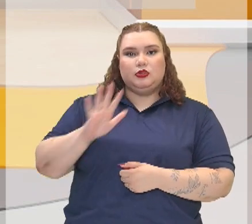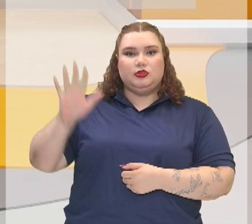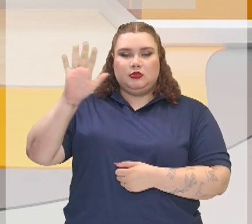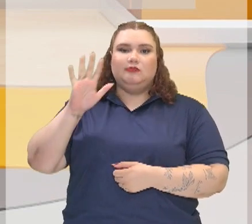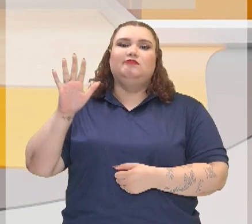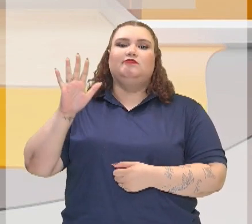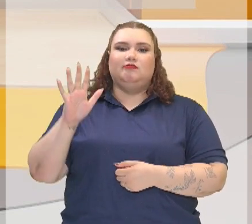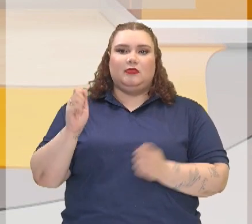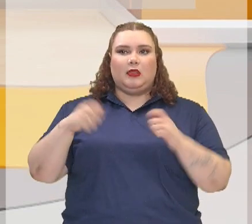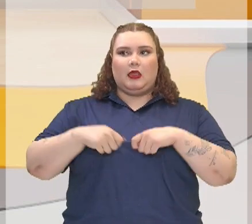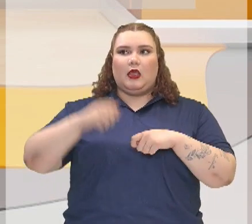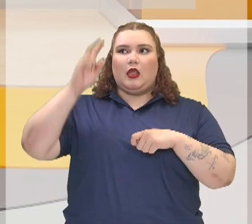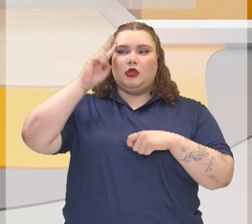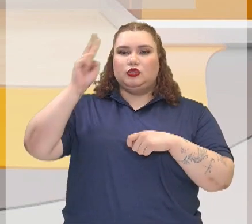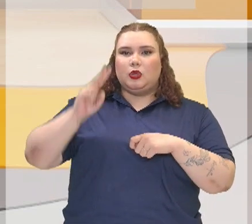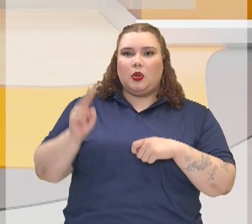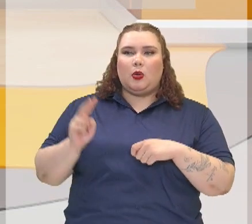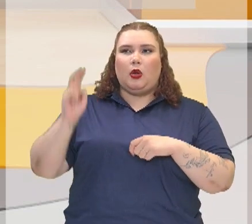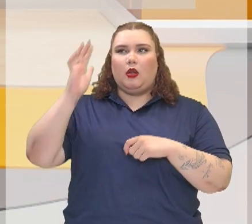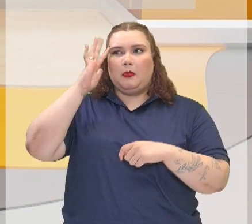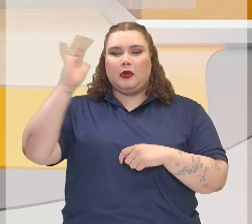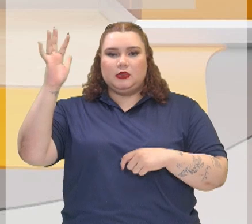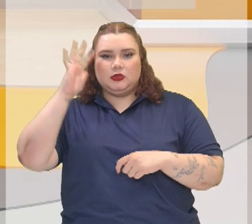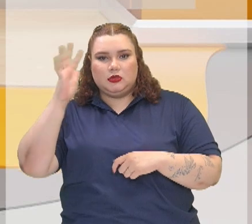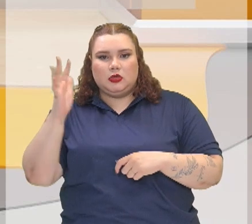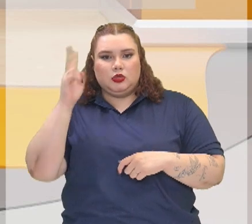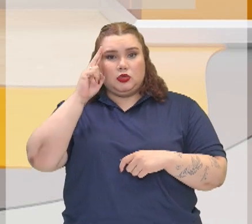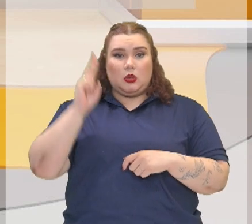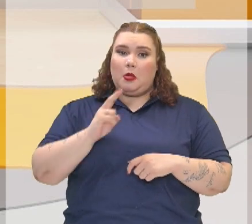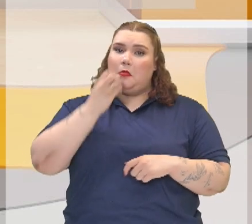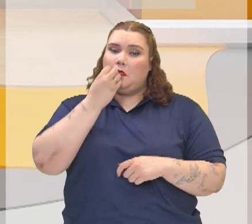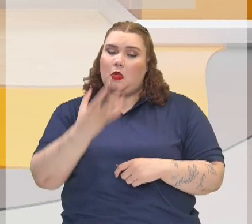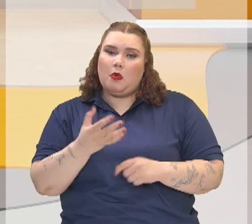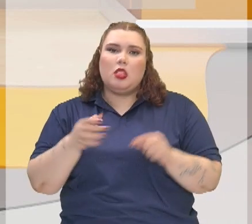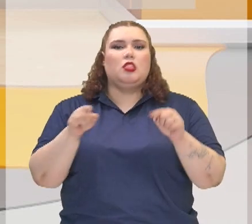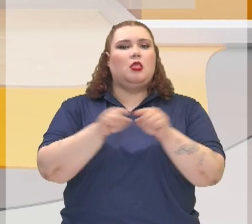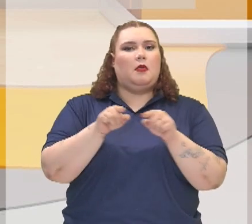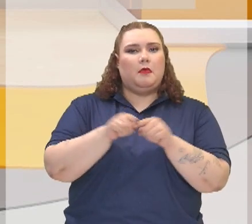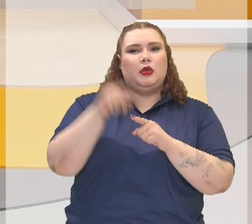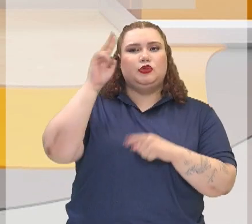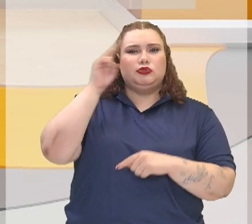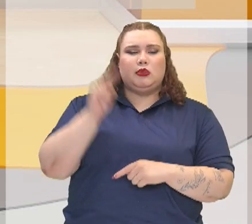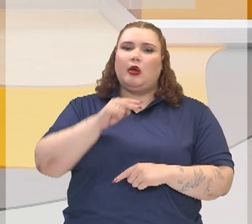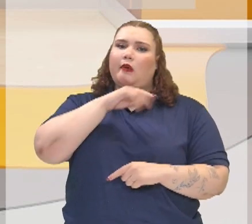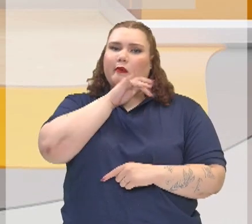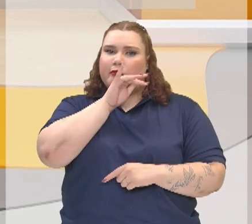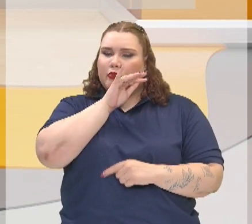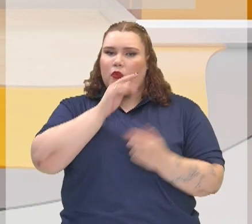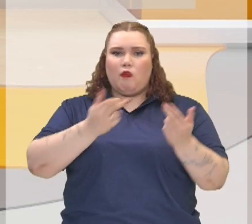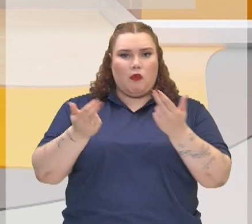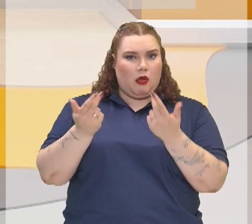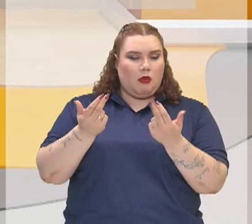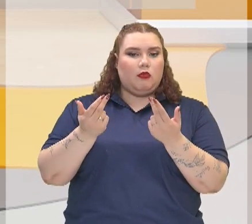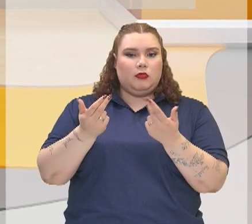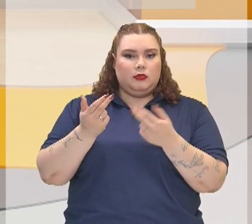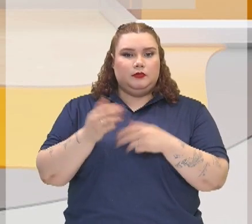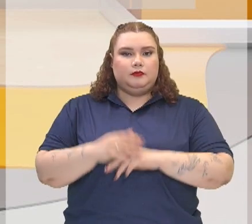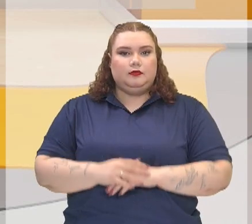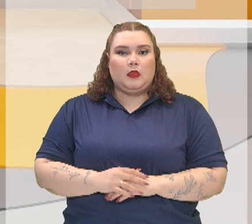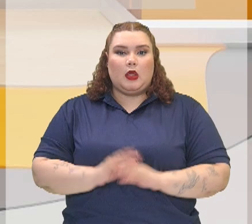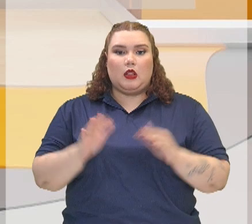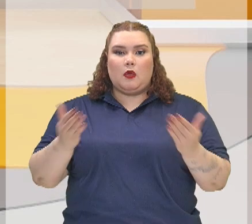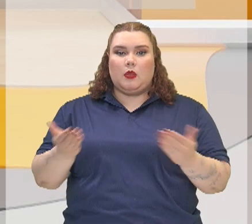histórias extraordinárias, e não somente as histórias boas, mas as histórias ruins também. Então, o componente de história,